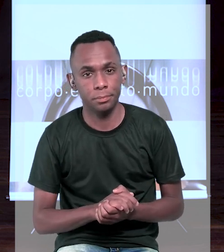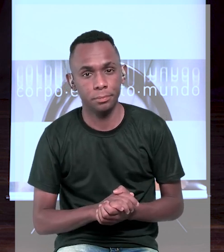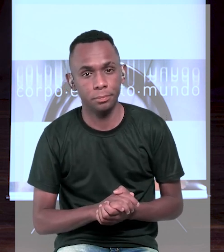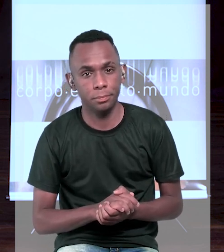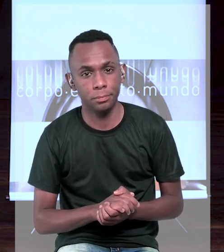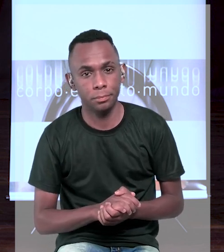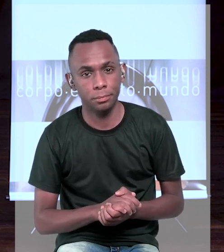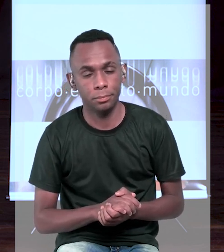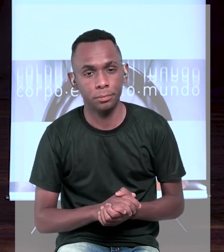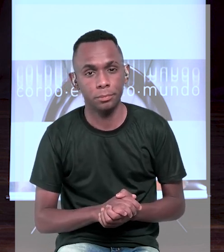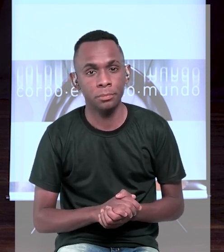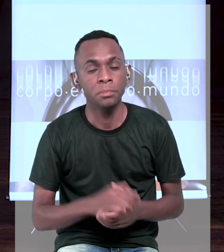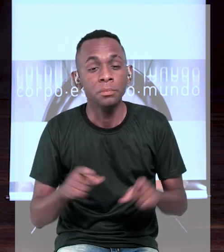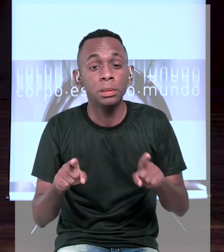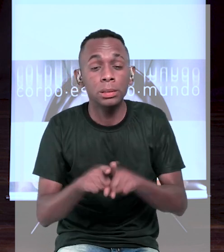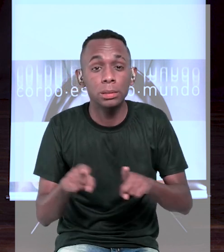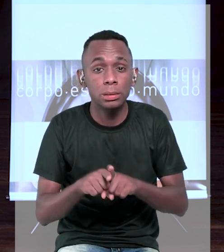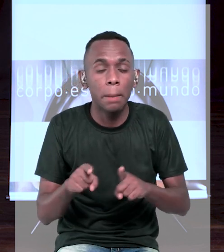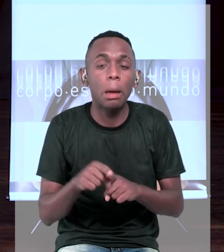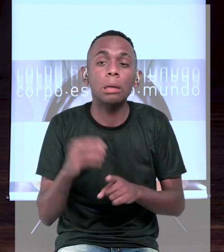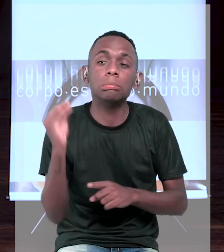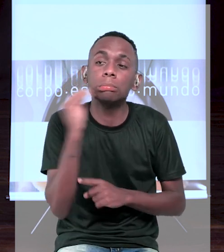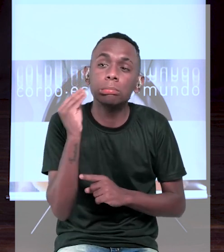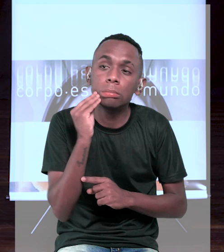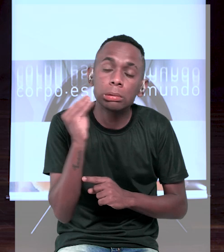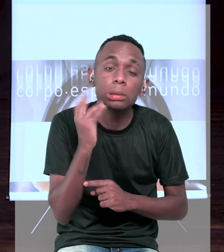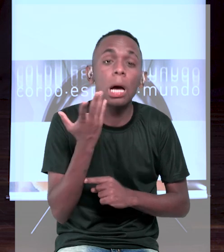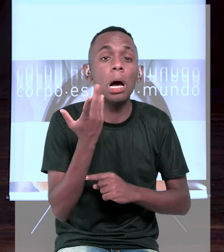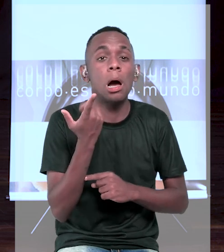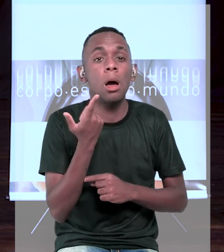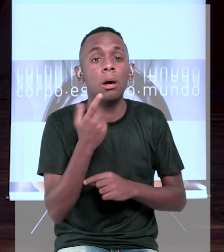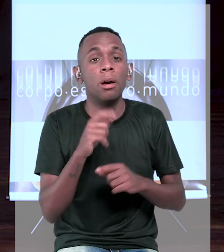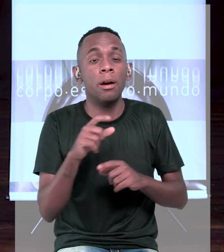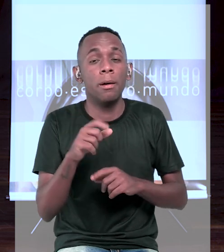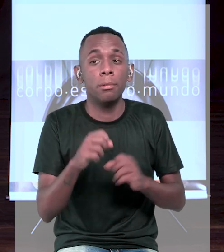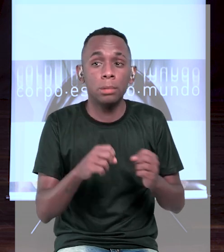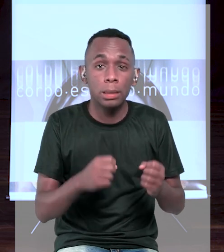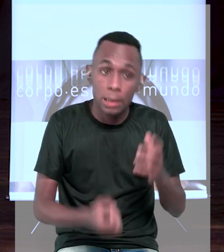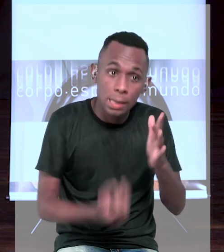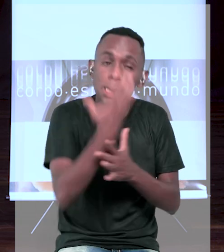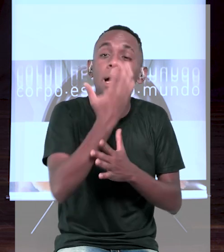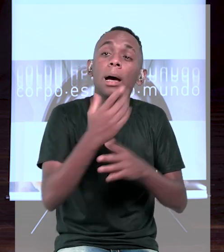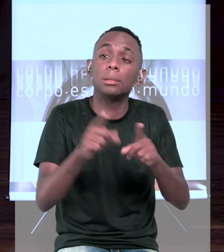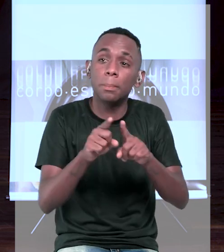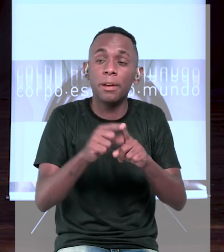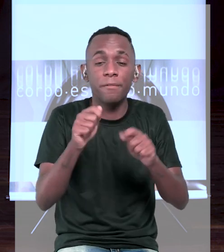Além de especular, projetar, fazer escolhas baseadas em parâmetros,